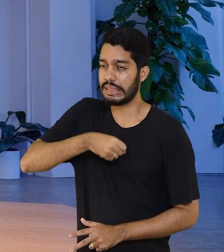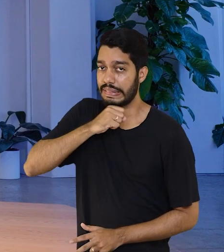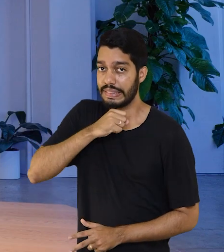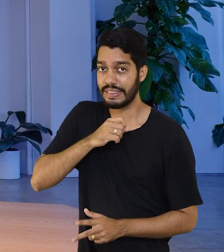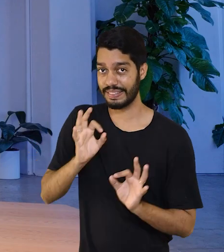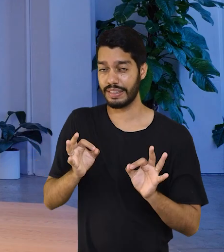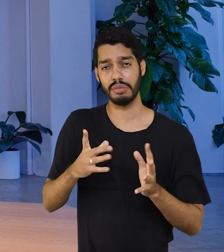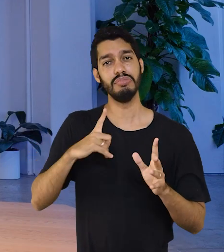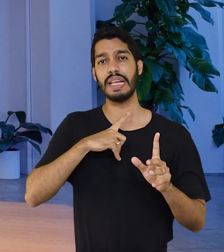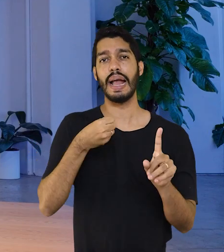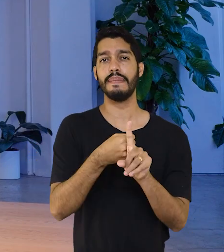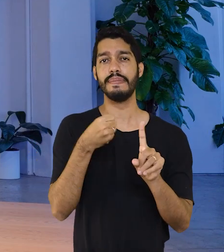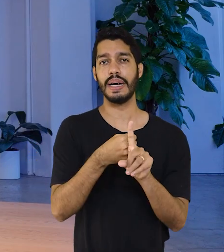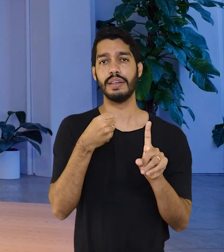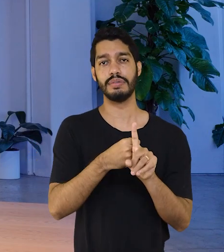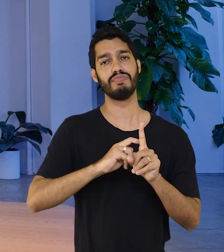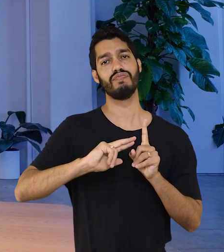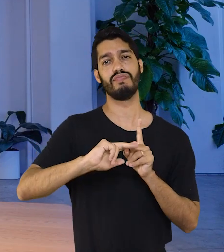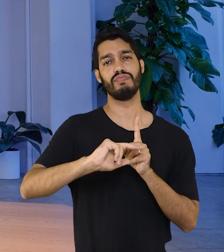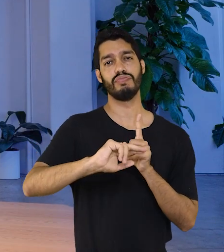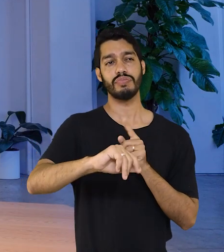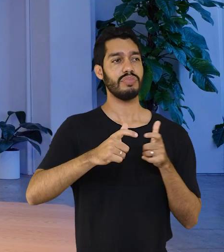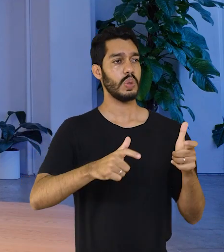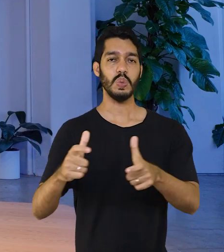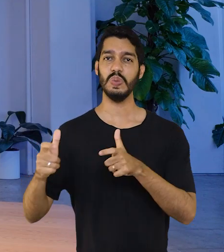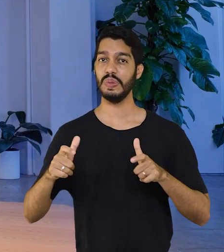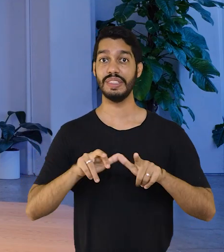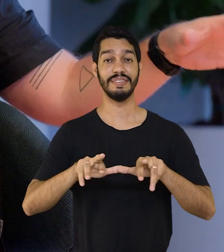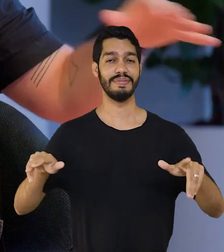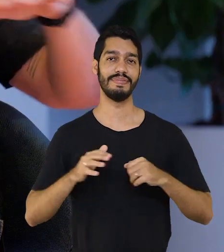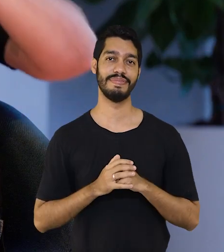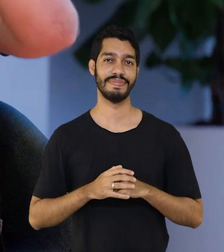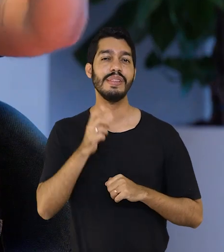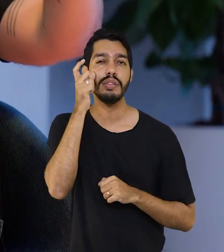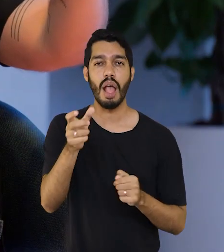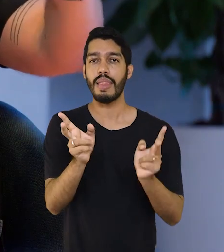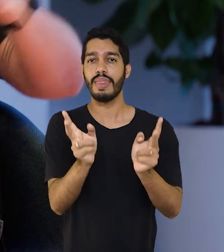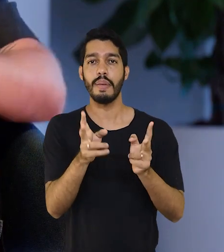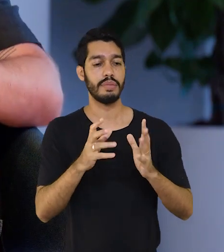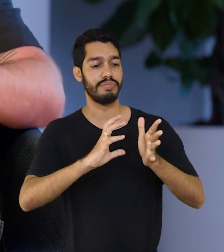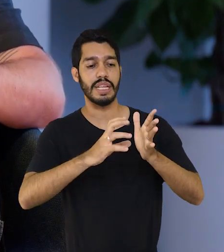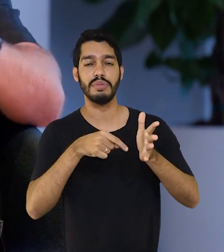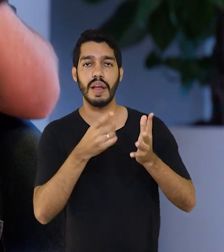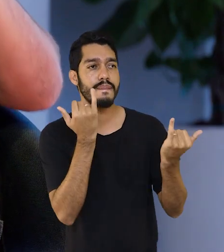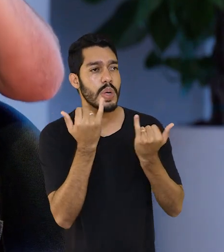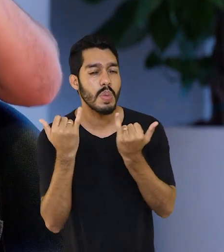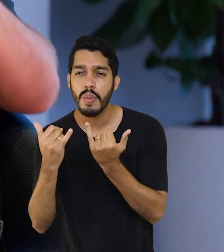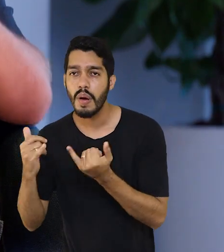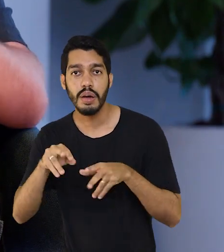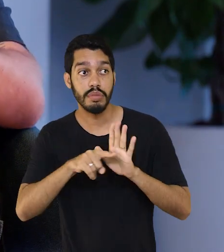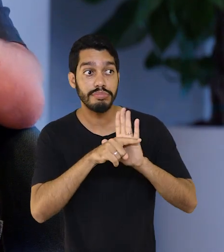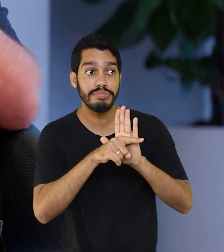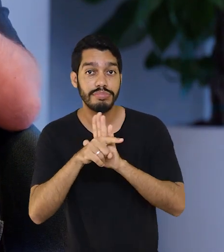frente. Só que quando a gente fala... E isso tem uma série de impactos em todos os lugares. E é muito interessante